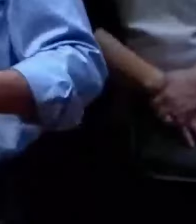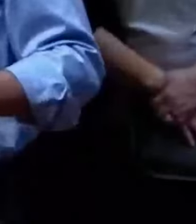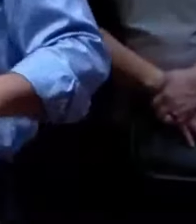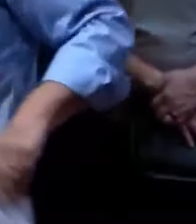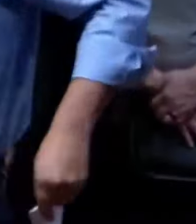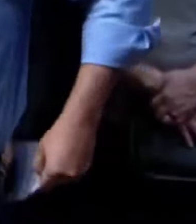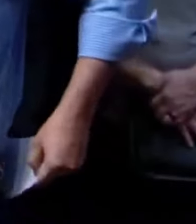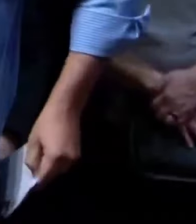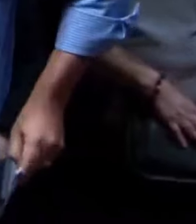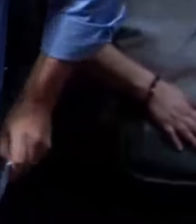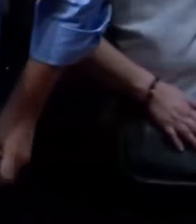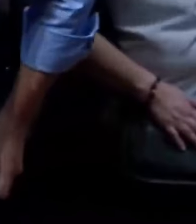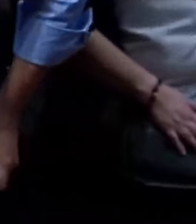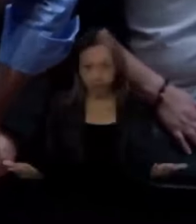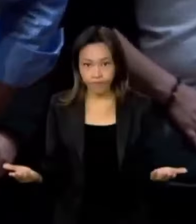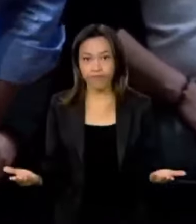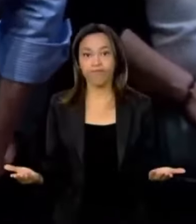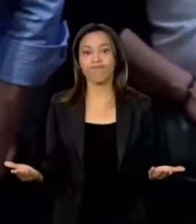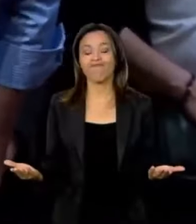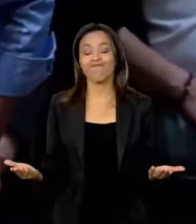Companheiros,